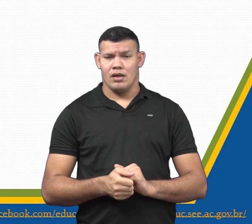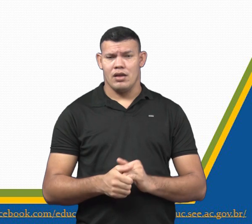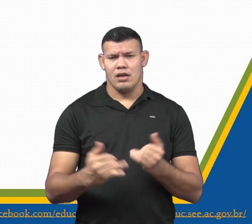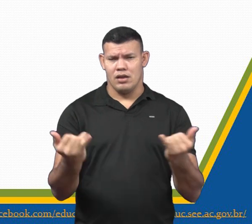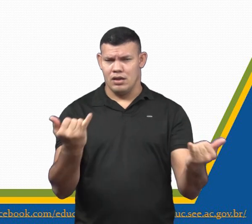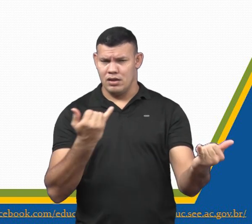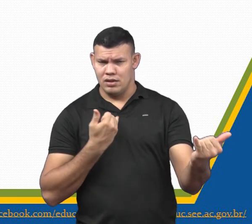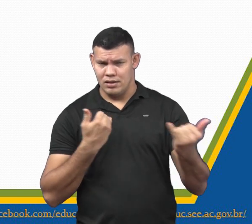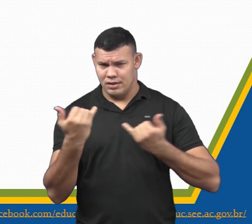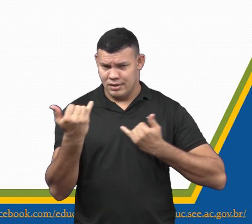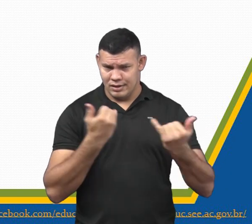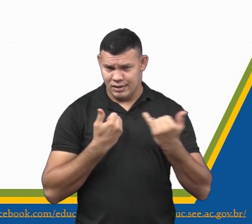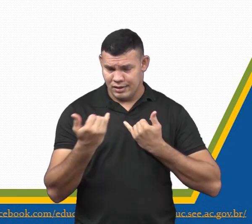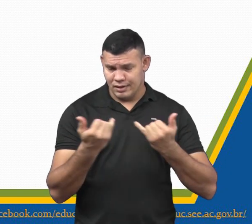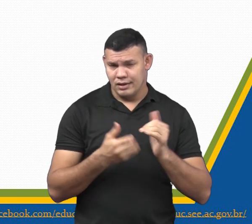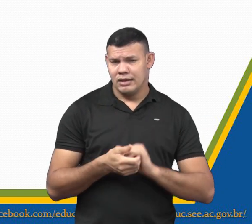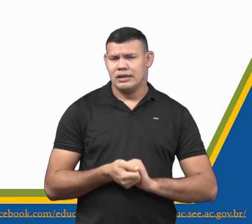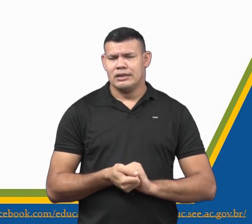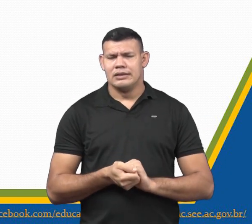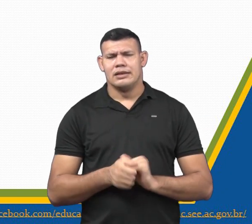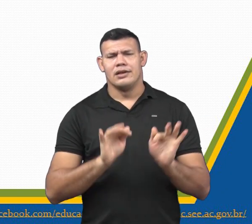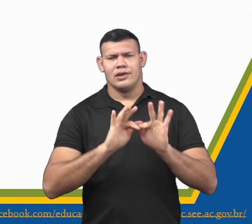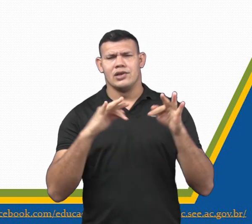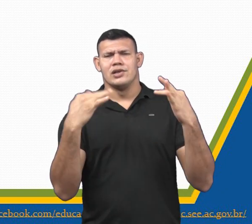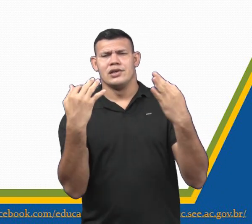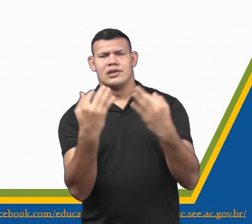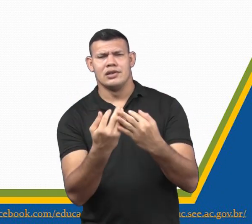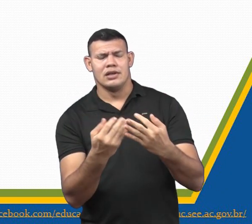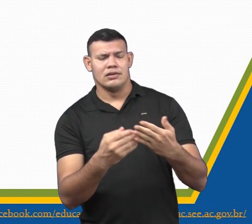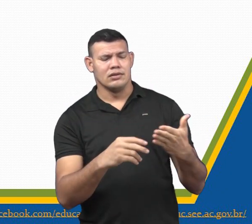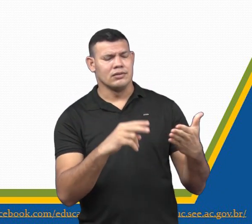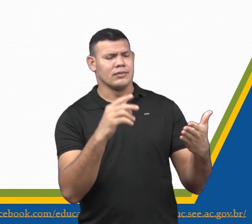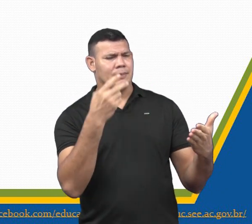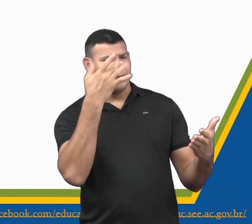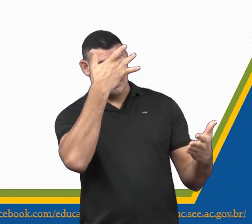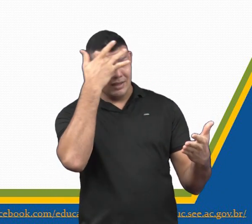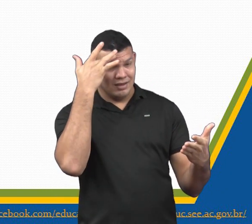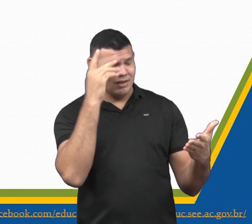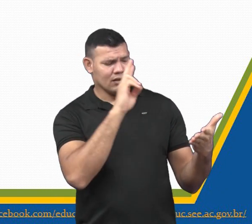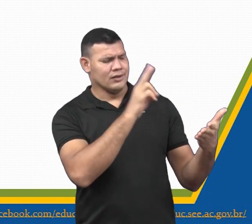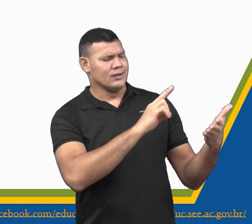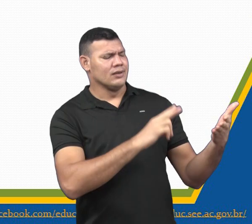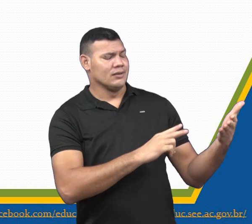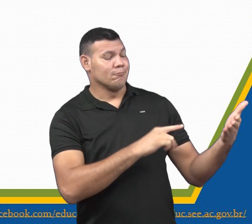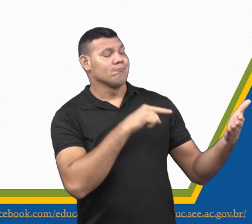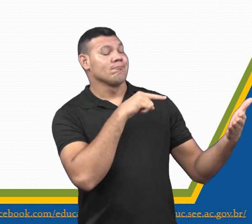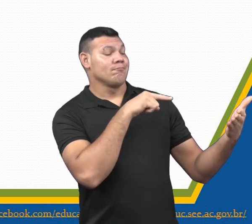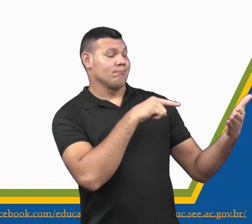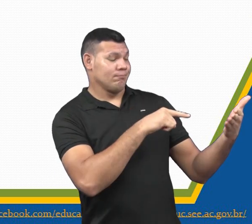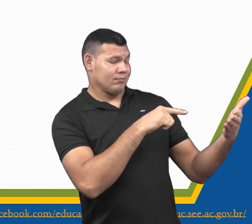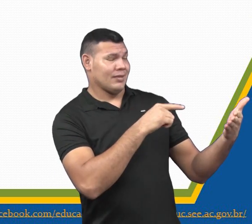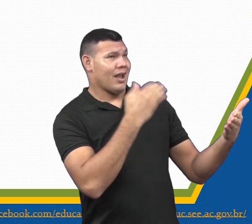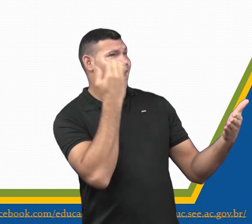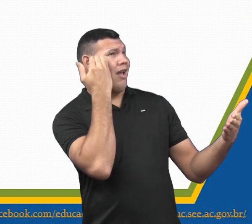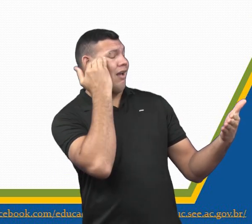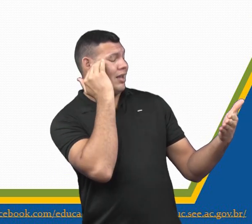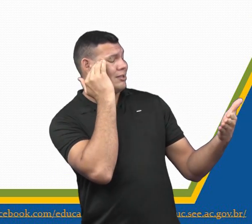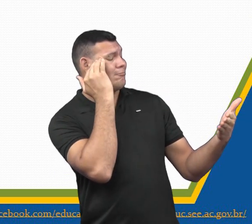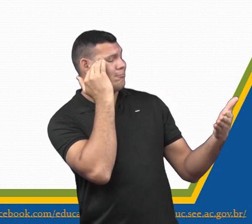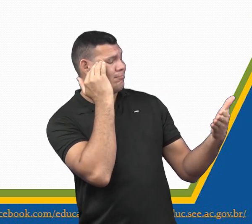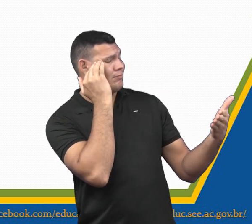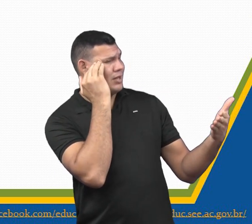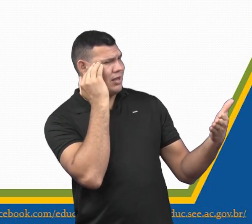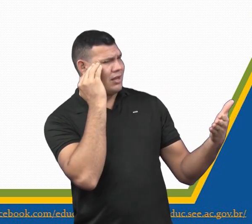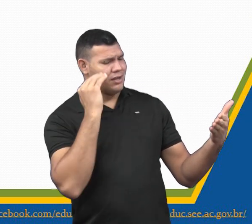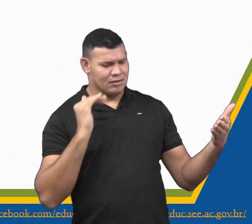história familiar vão ajudar os leitores a entenderem como você se tornou a pessoa que é. Anote informações sobre sua